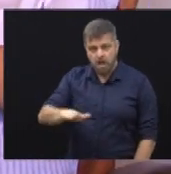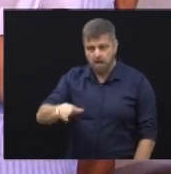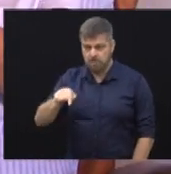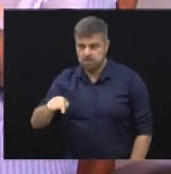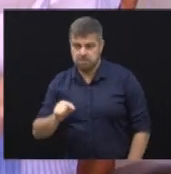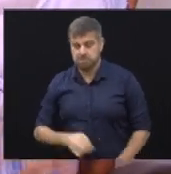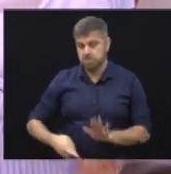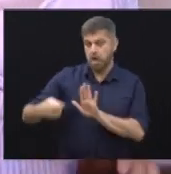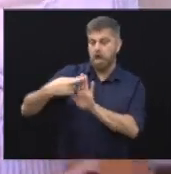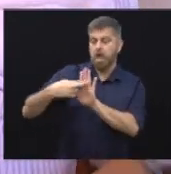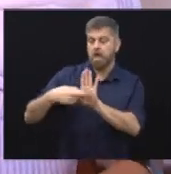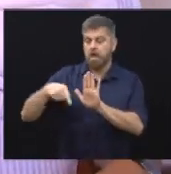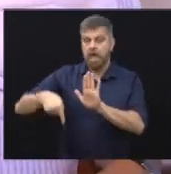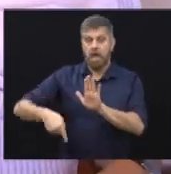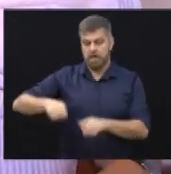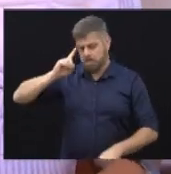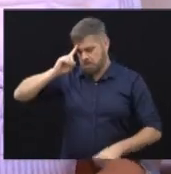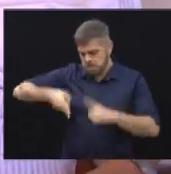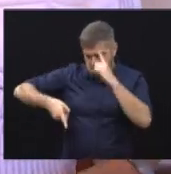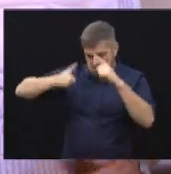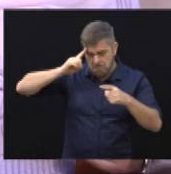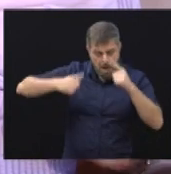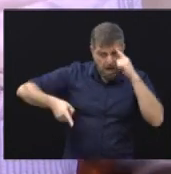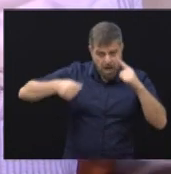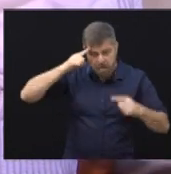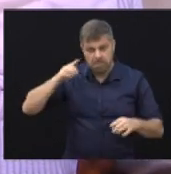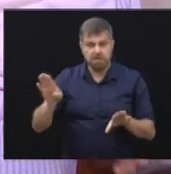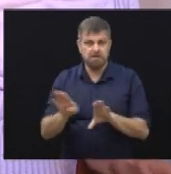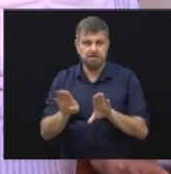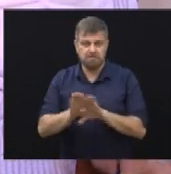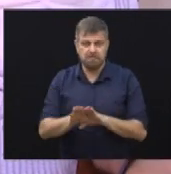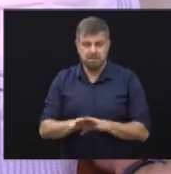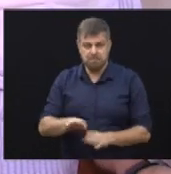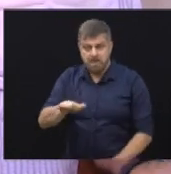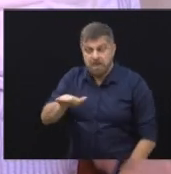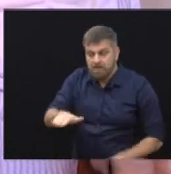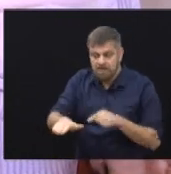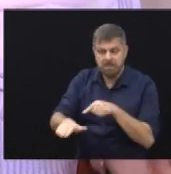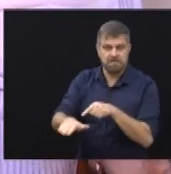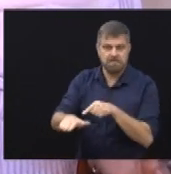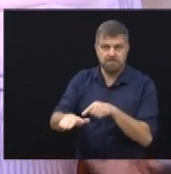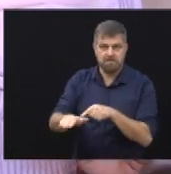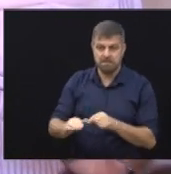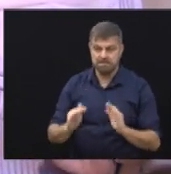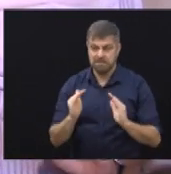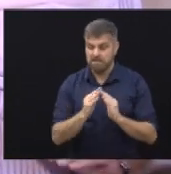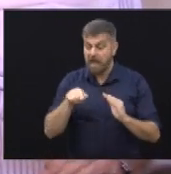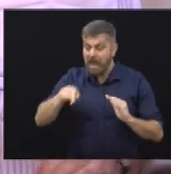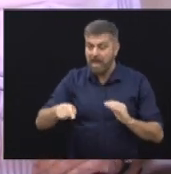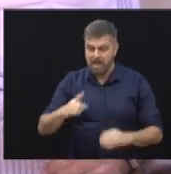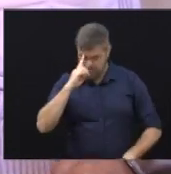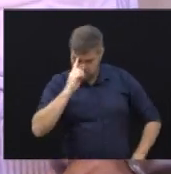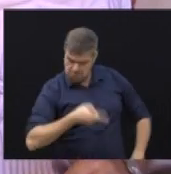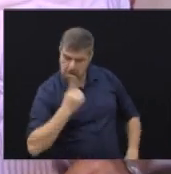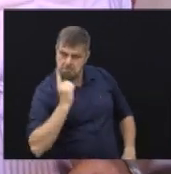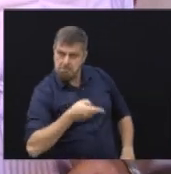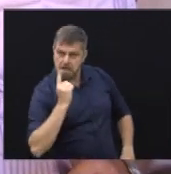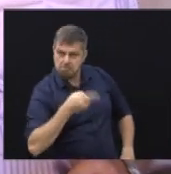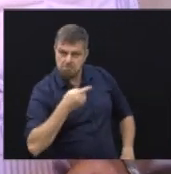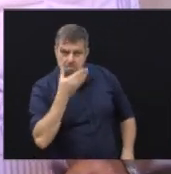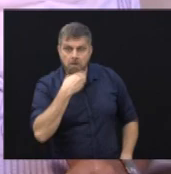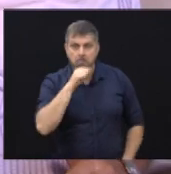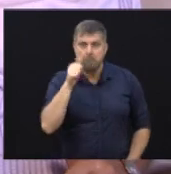ela é que vai ditar as normas, até, né, se fala do pequeno ditador, né? Então, é aquela criança